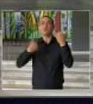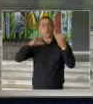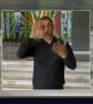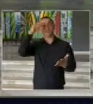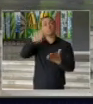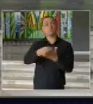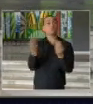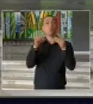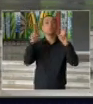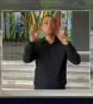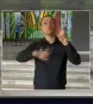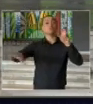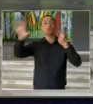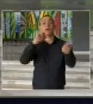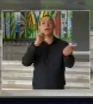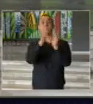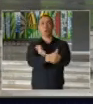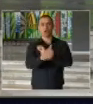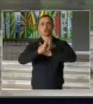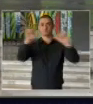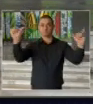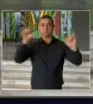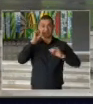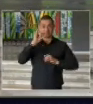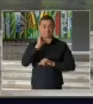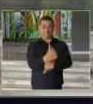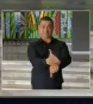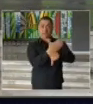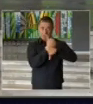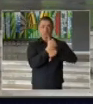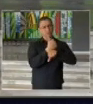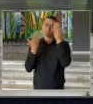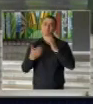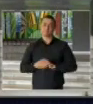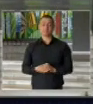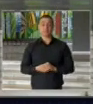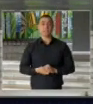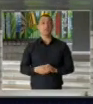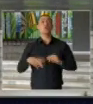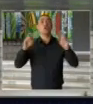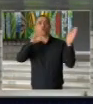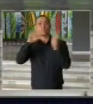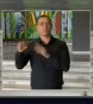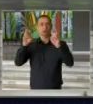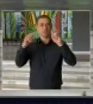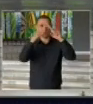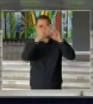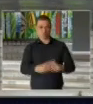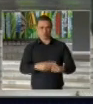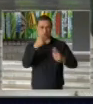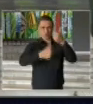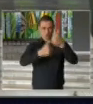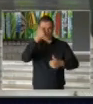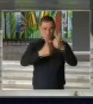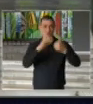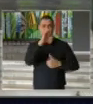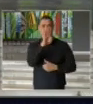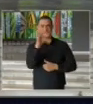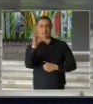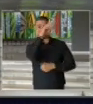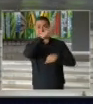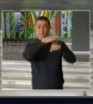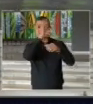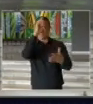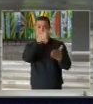novo, porque os clubes ontem reafirmaram que vão para o jogo para a Federação Paulista de Futebol e